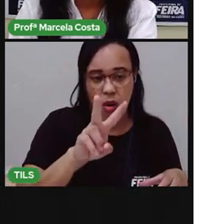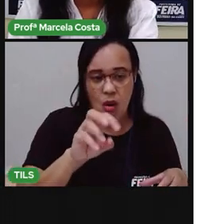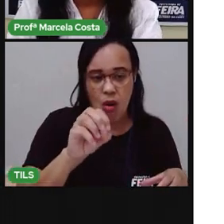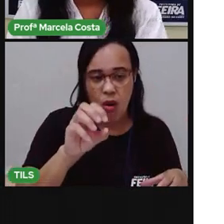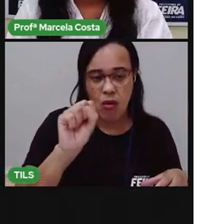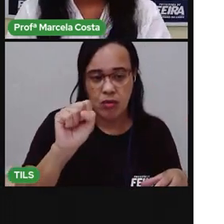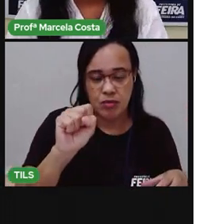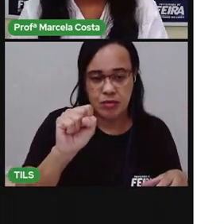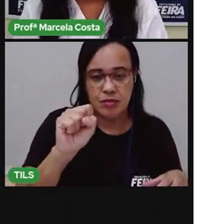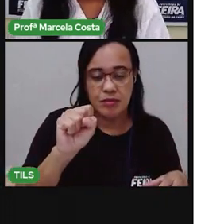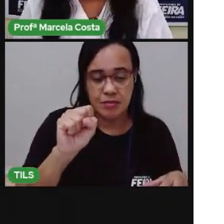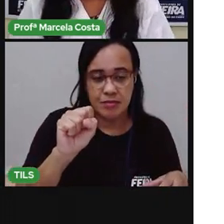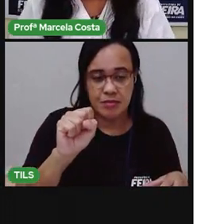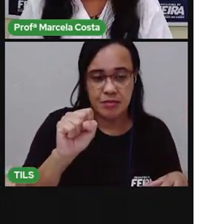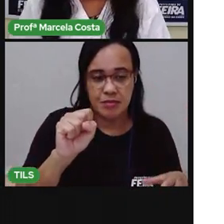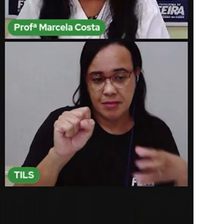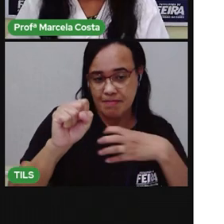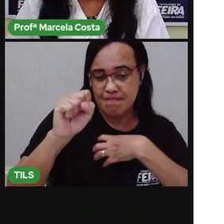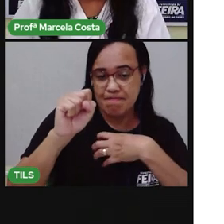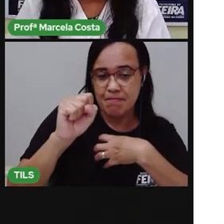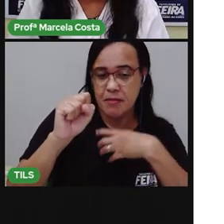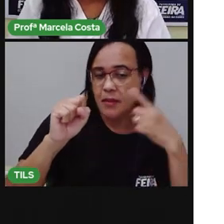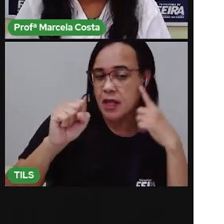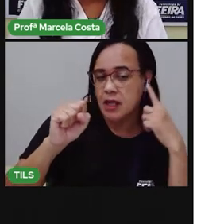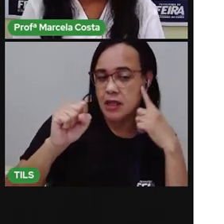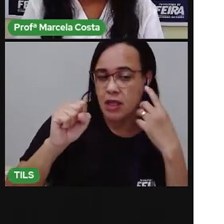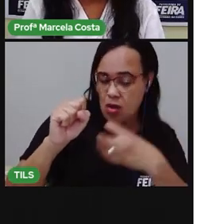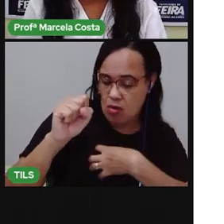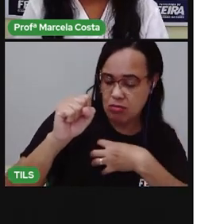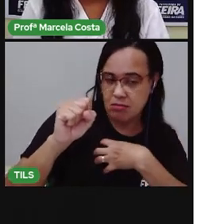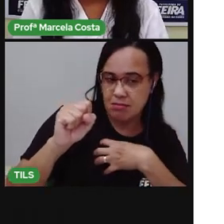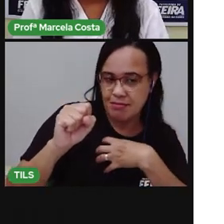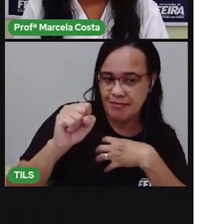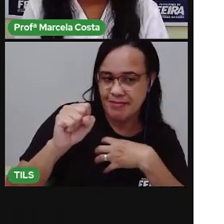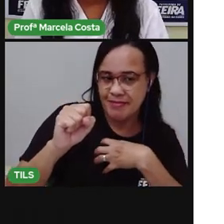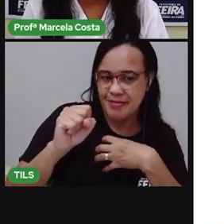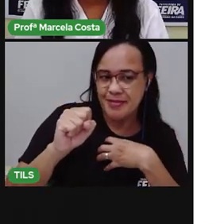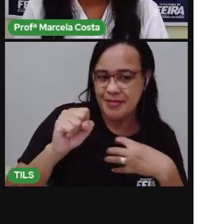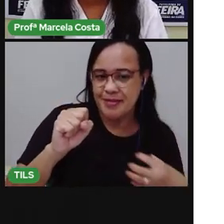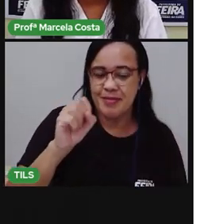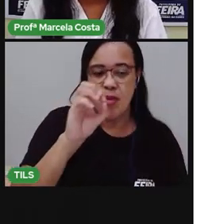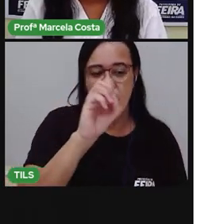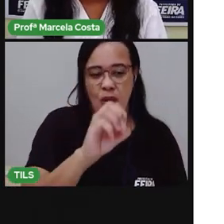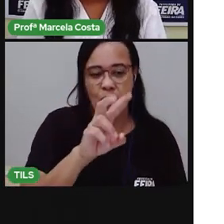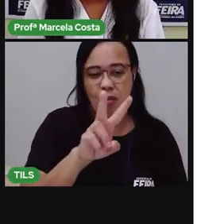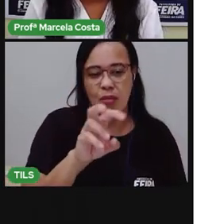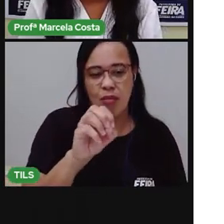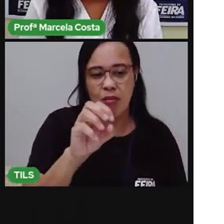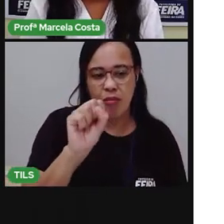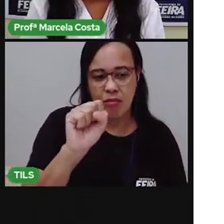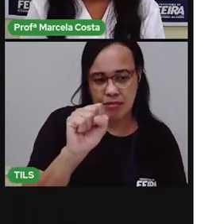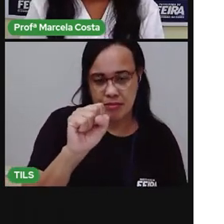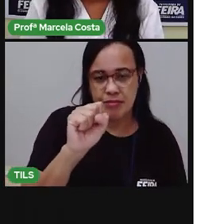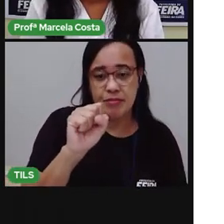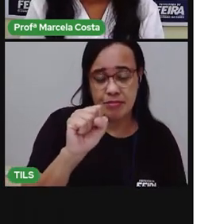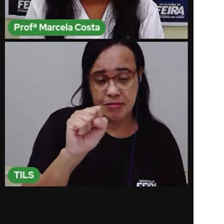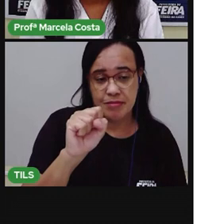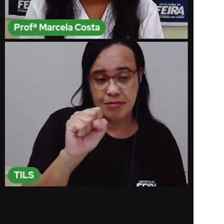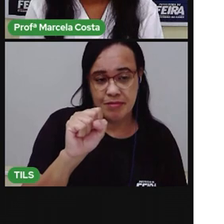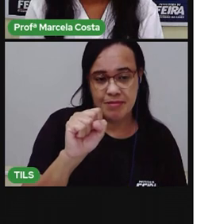Ovos. Qual é o som inicial que você escuta quando eu falo ovos?